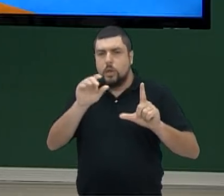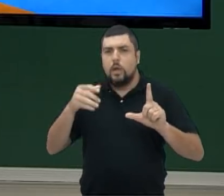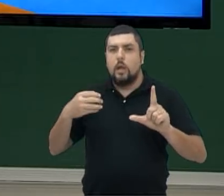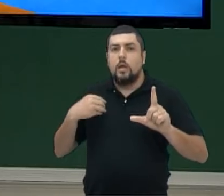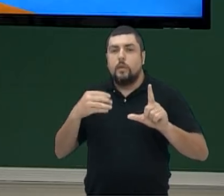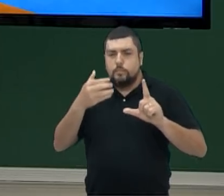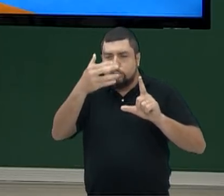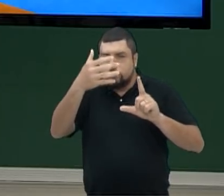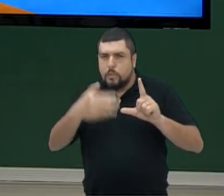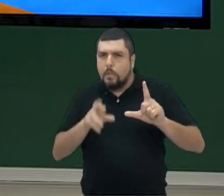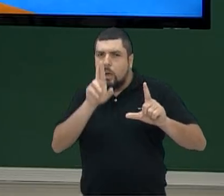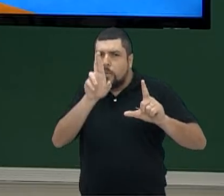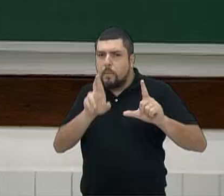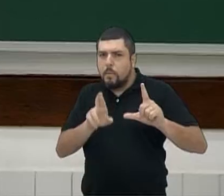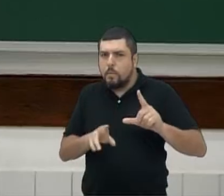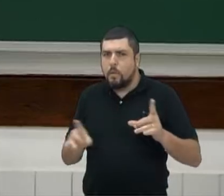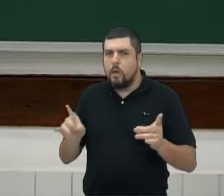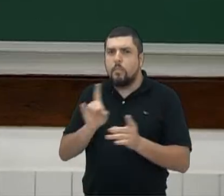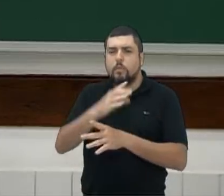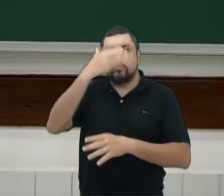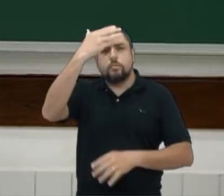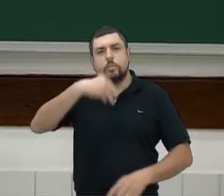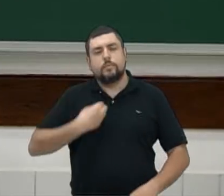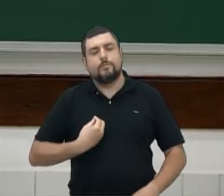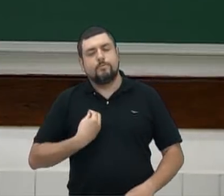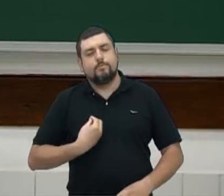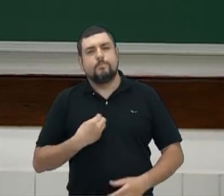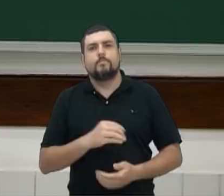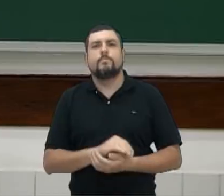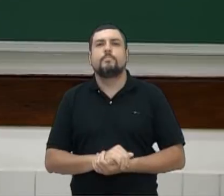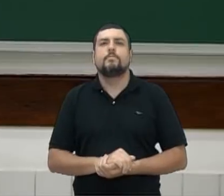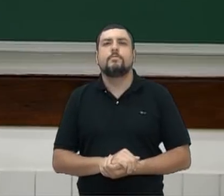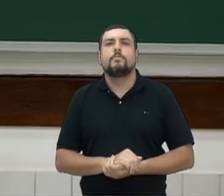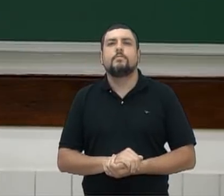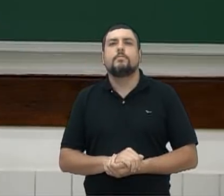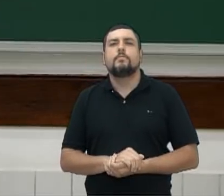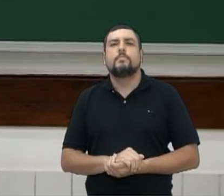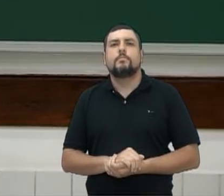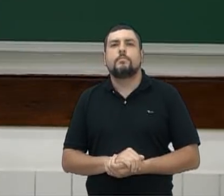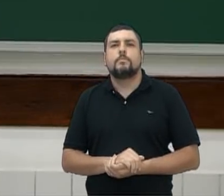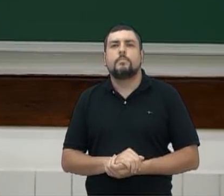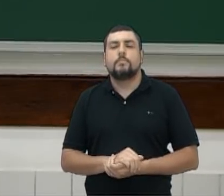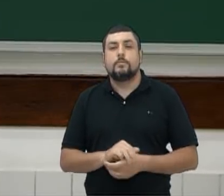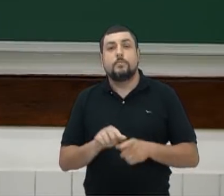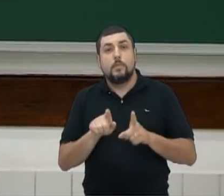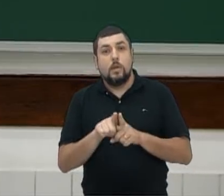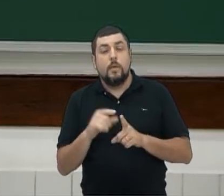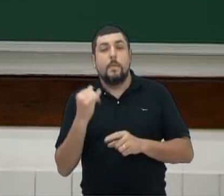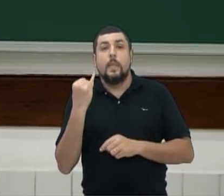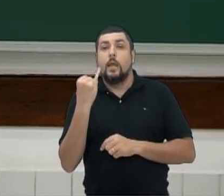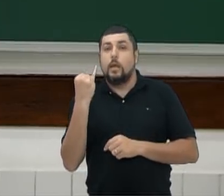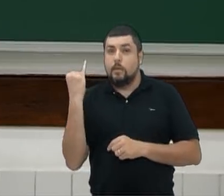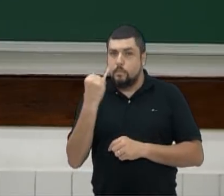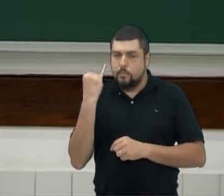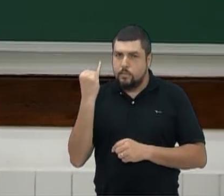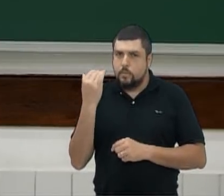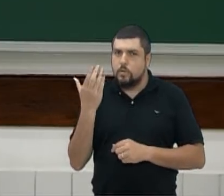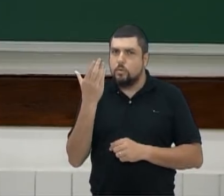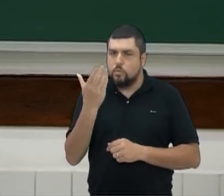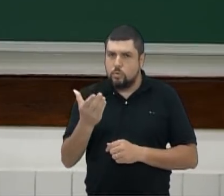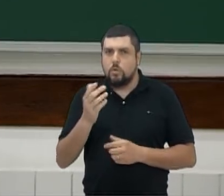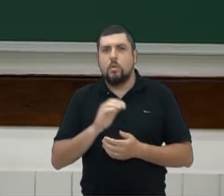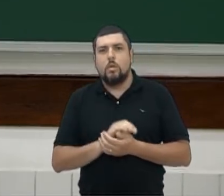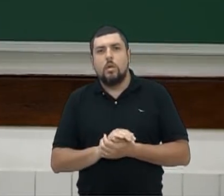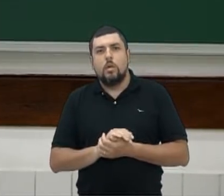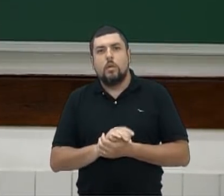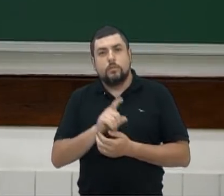presença será validada. Então vamos dar início à nossa aula e é importante que para você acompanhar as atividades